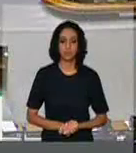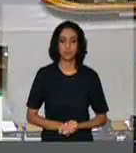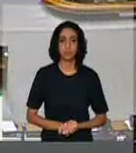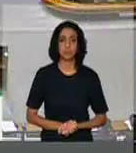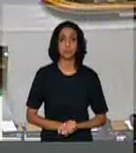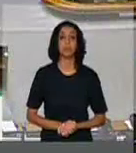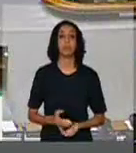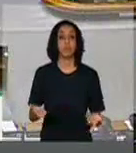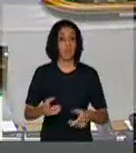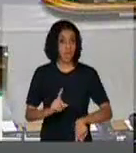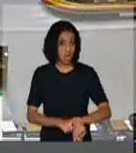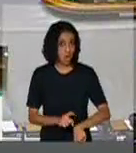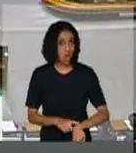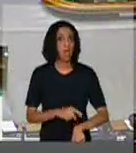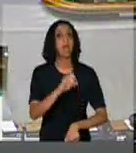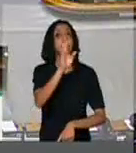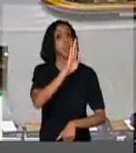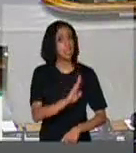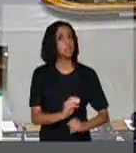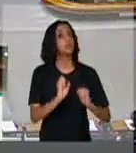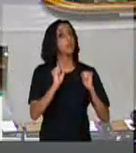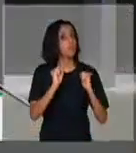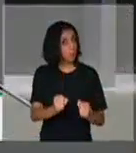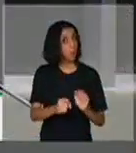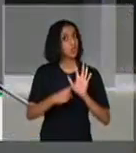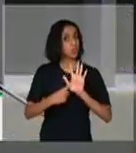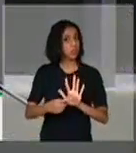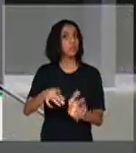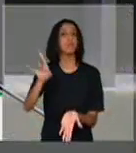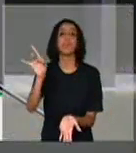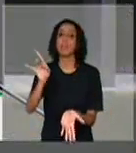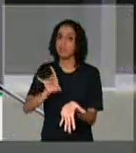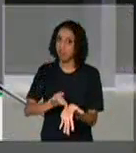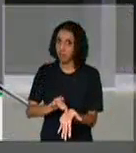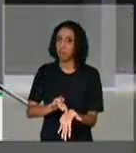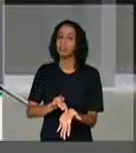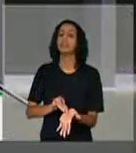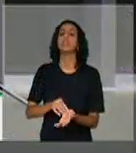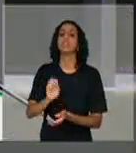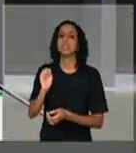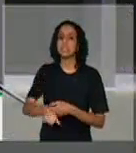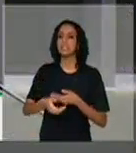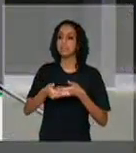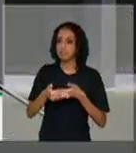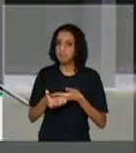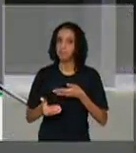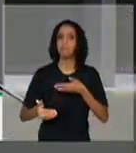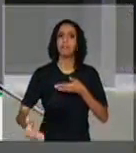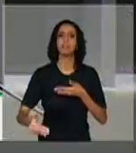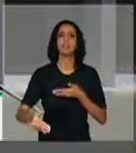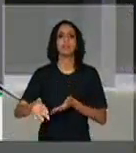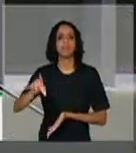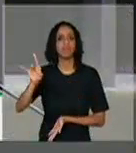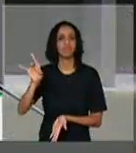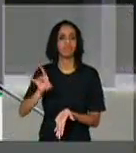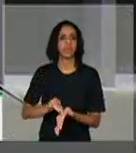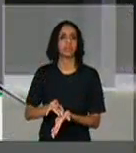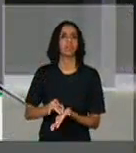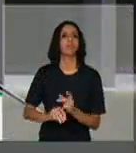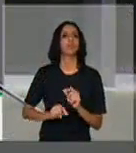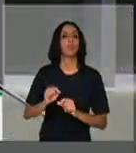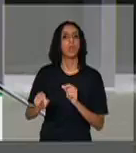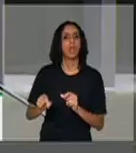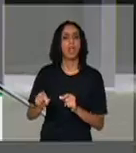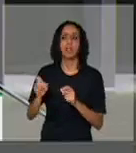Este é o momento que o Brasil pode ter uma atitude concreta e pode dar um passo efetivo e concreto na direção